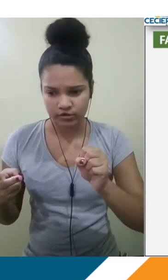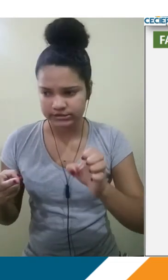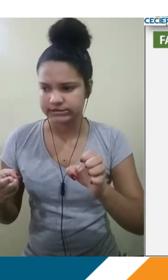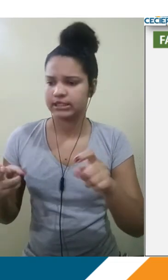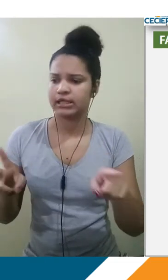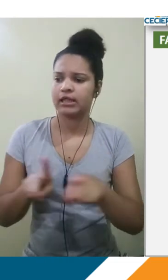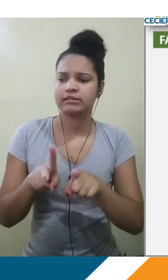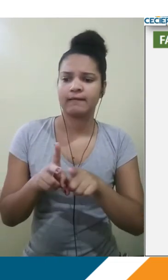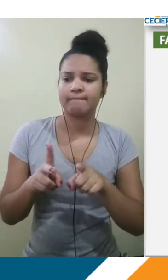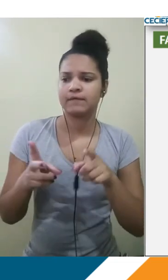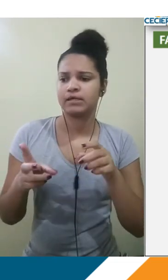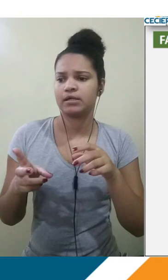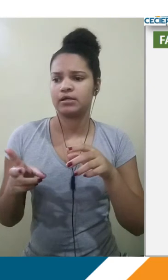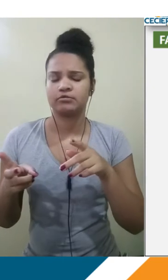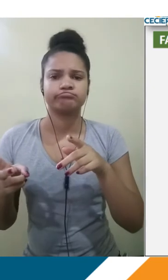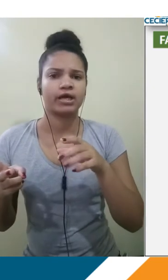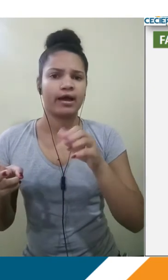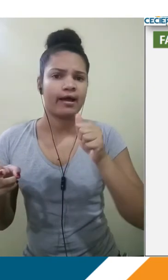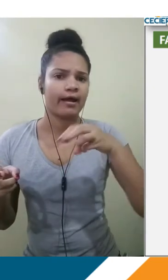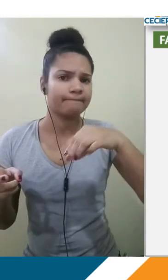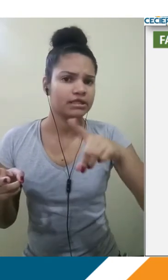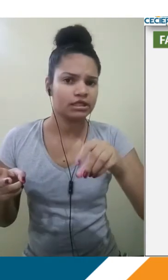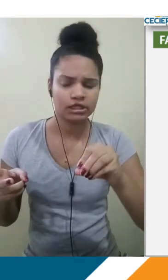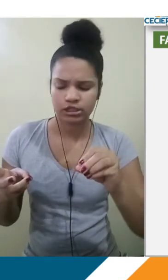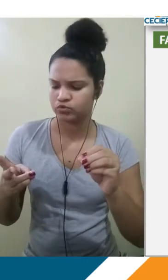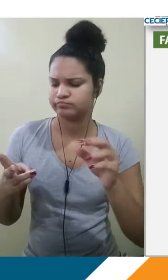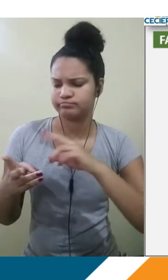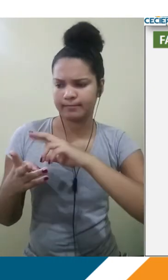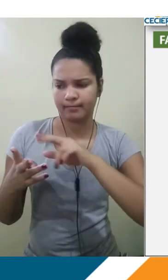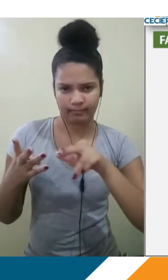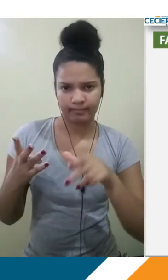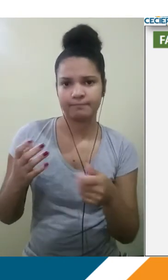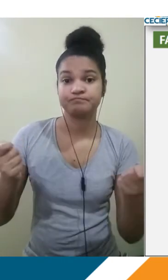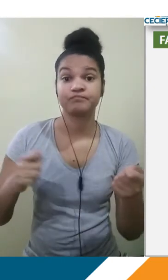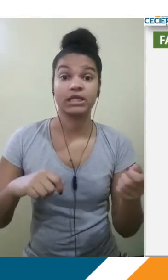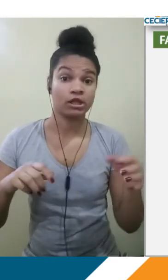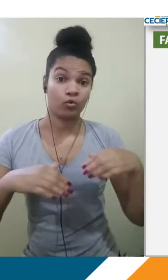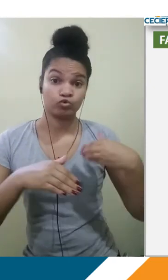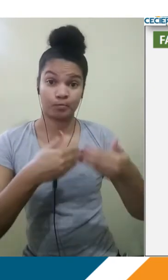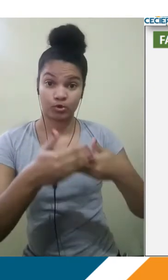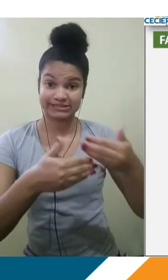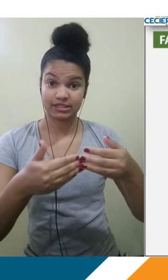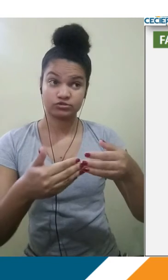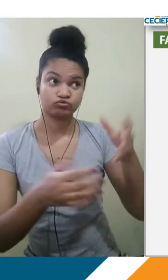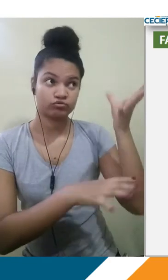reserva, também polímero da glicose, que é o amido, substância de reserva vegetal. Então, nesse processo de